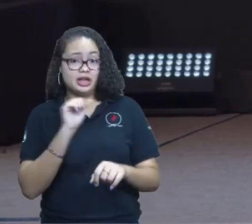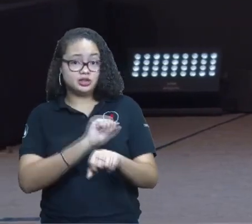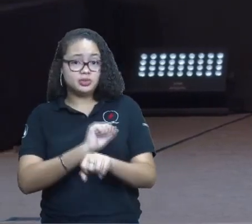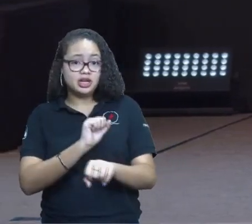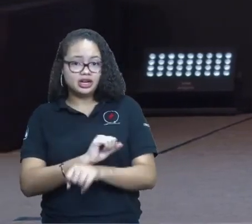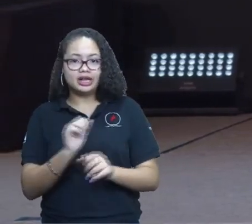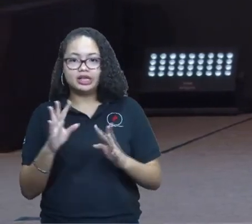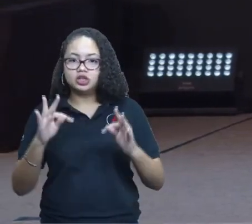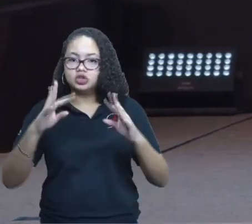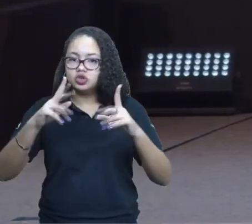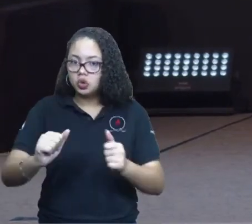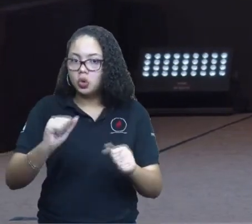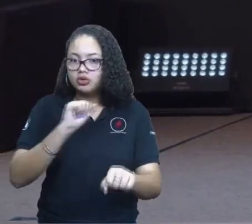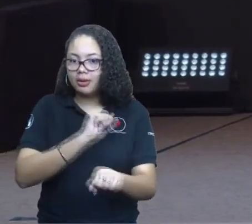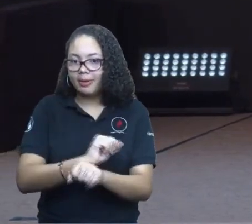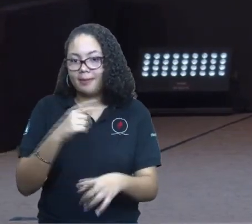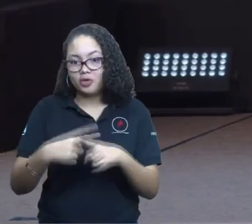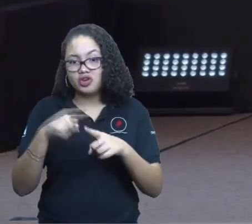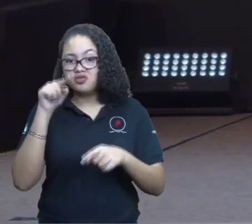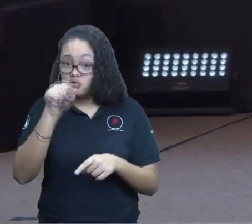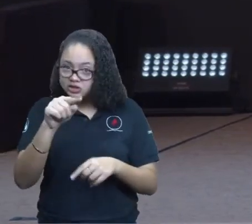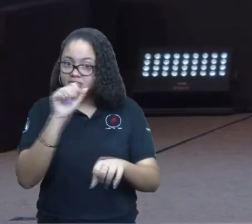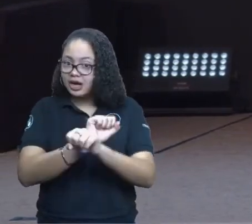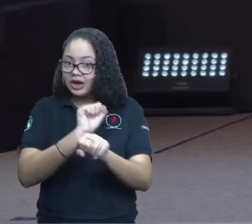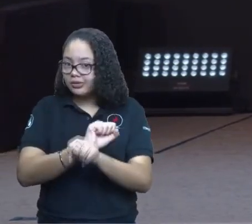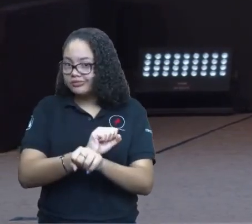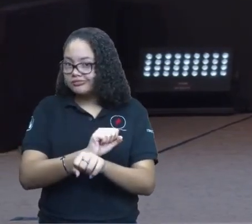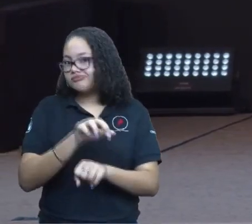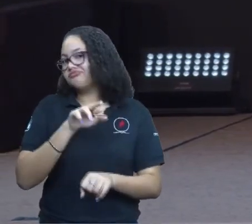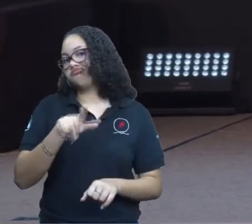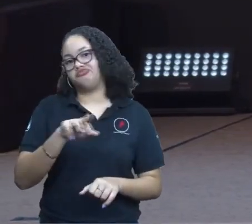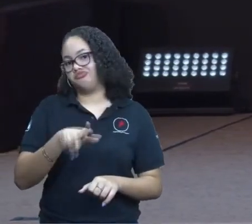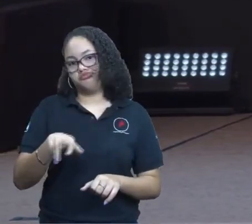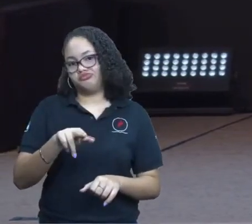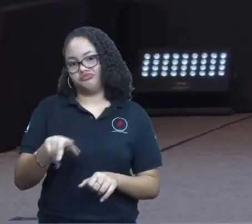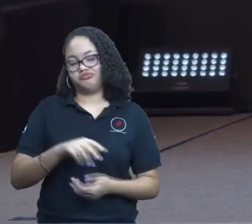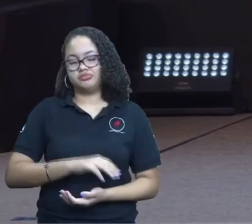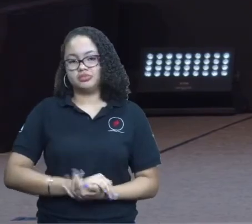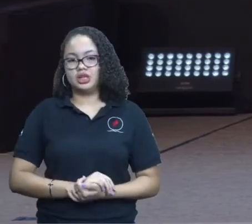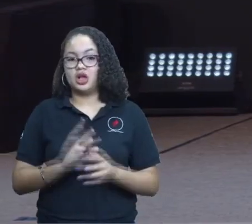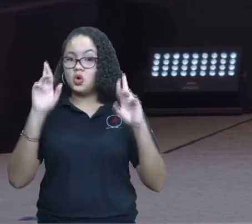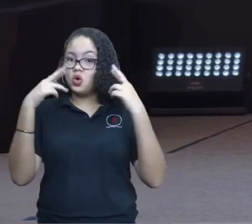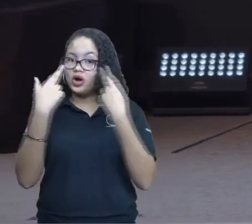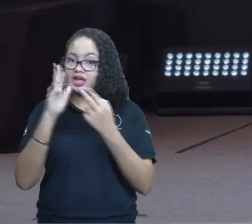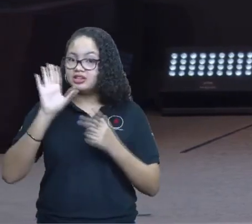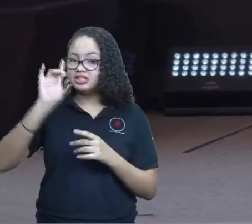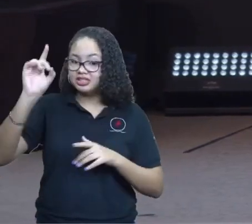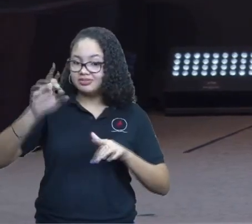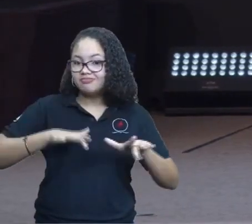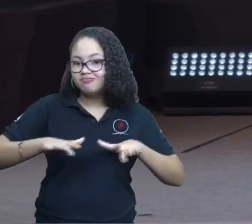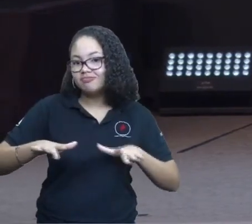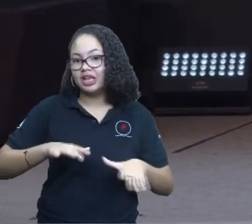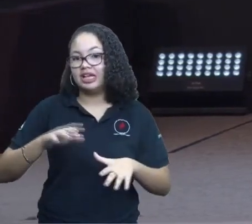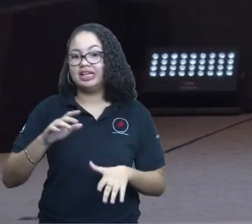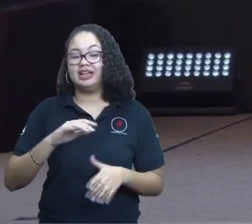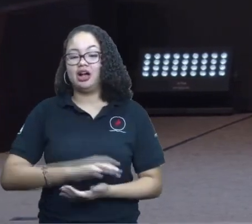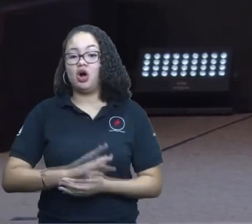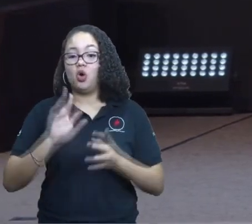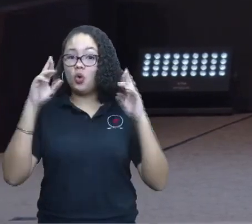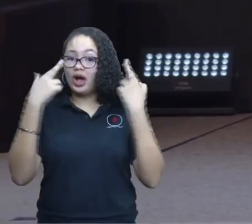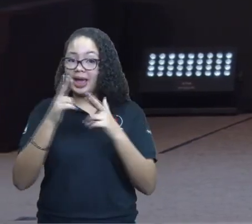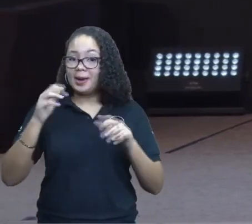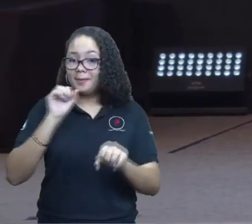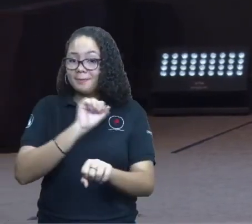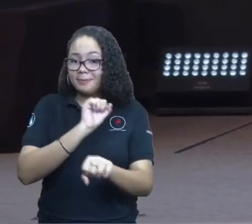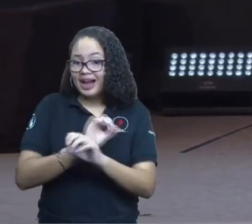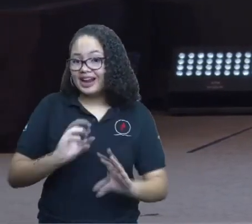todo mundo vai parar só porque você parou filhão não para não o reino de Deus é dinâmico o reino de Deus não para se você decidir parar